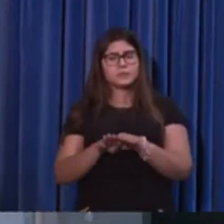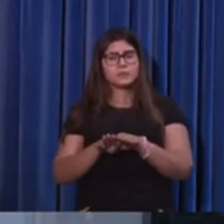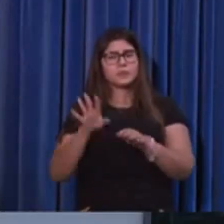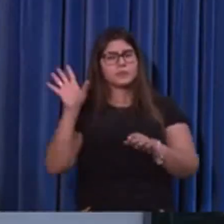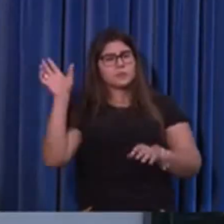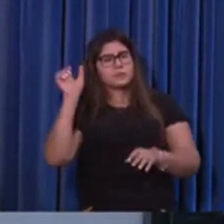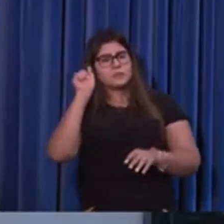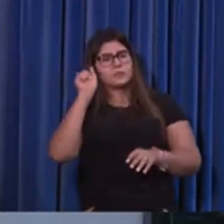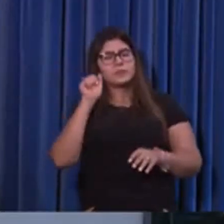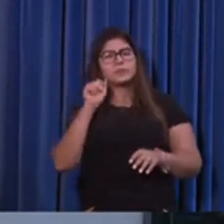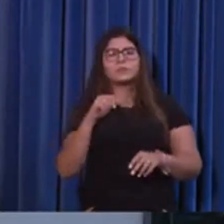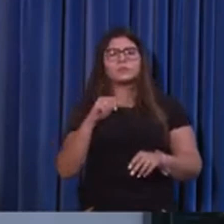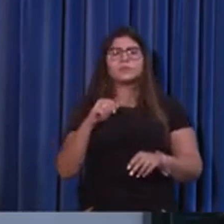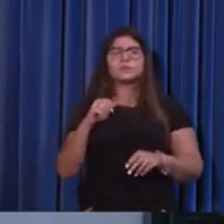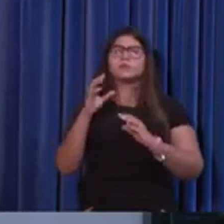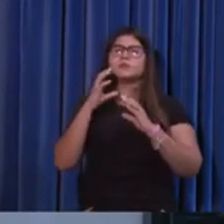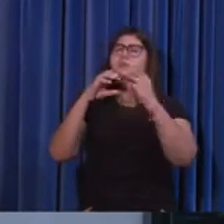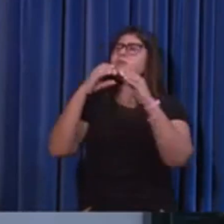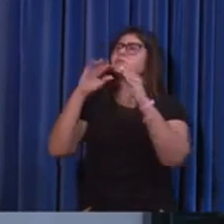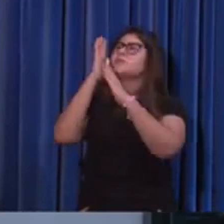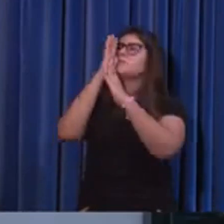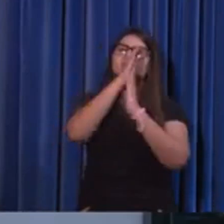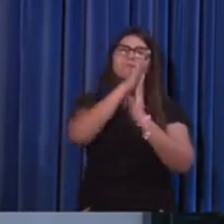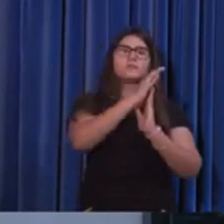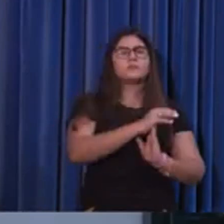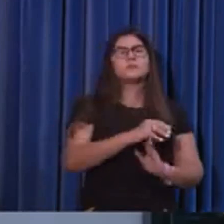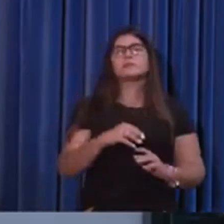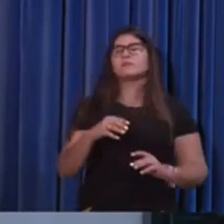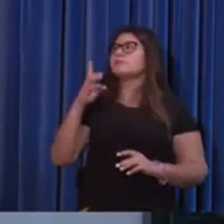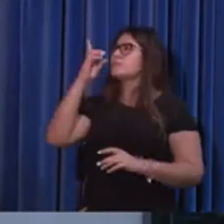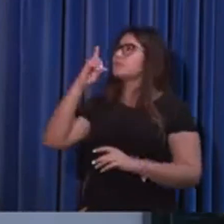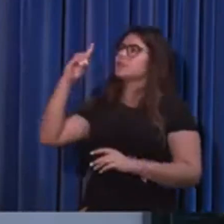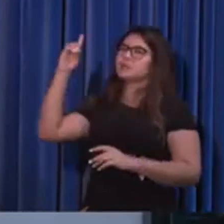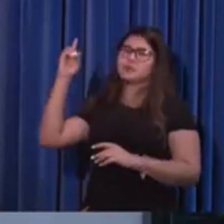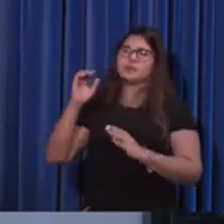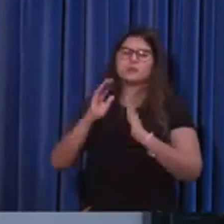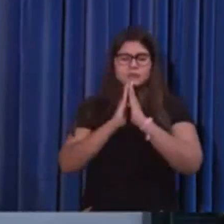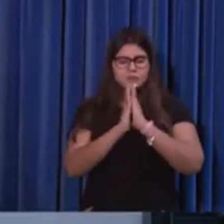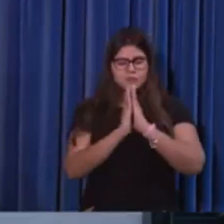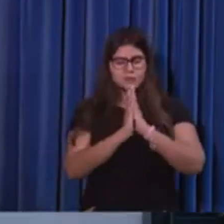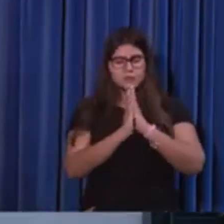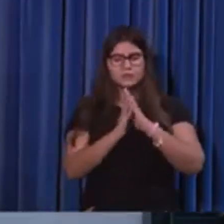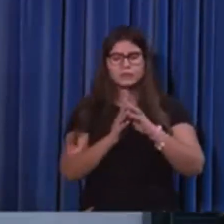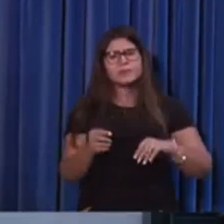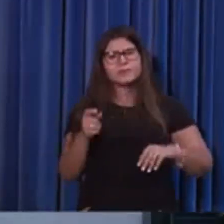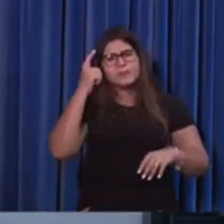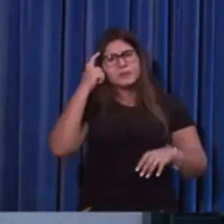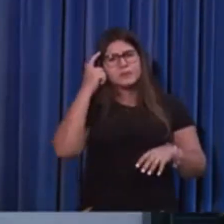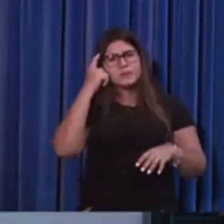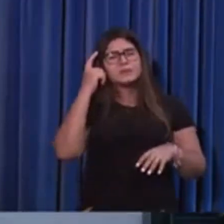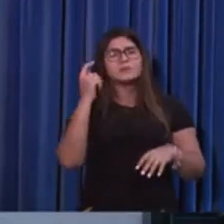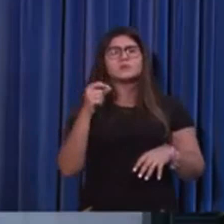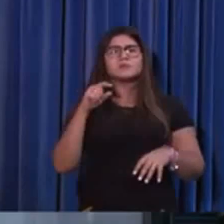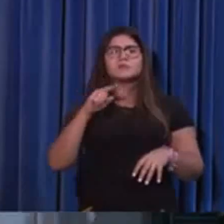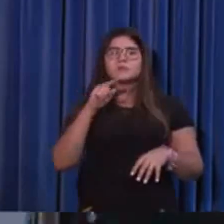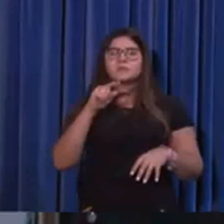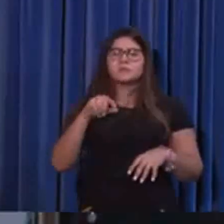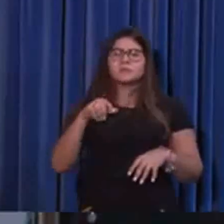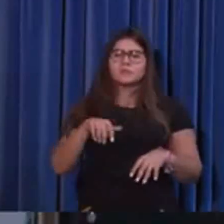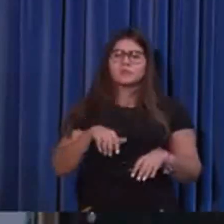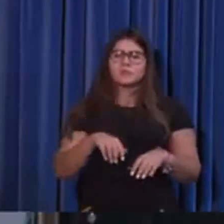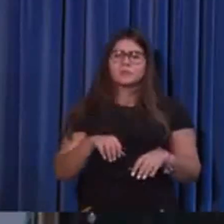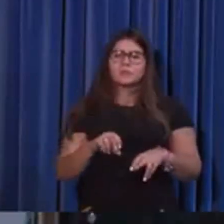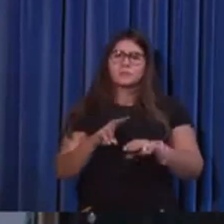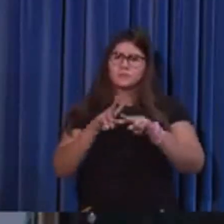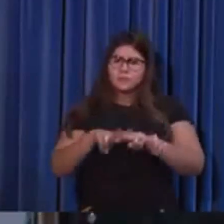encarcerados, prendidos, ou presos os seus pés no tronco. Você imagina que se você ficar numa posição 2,